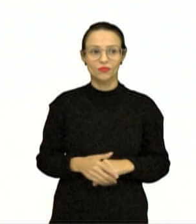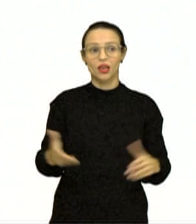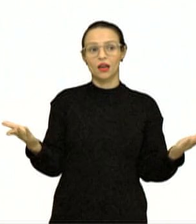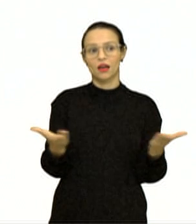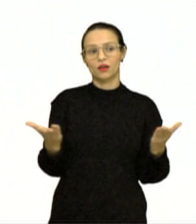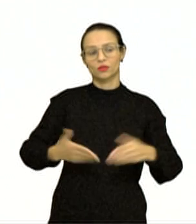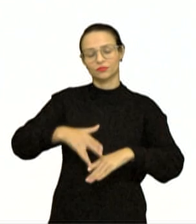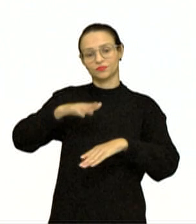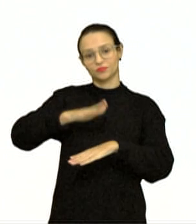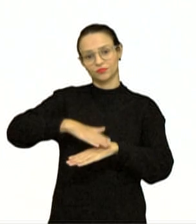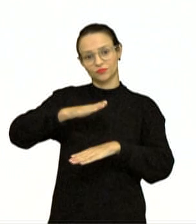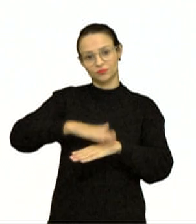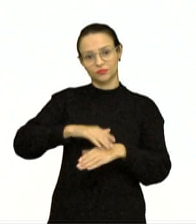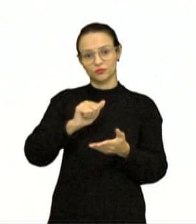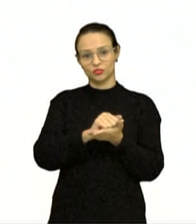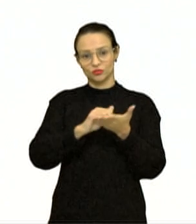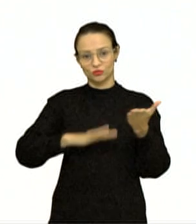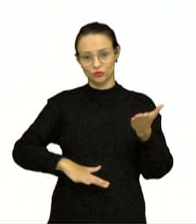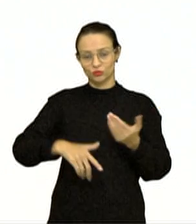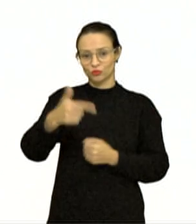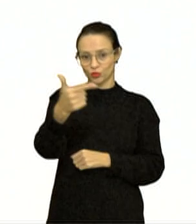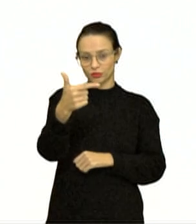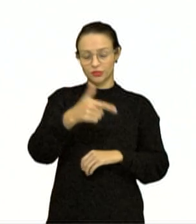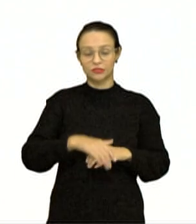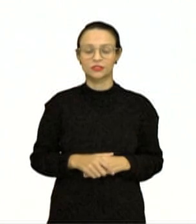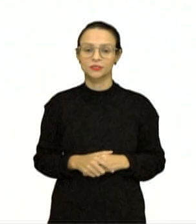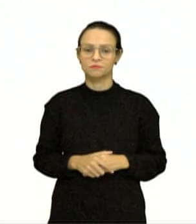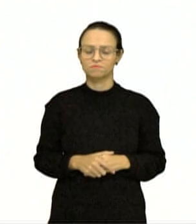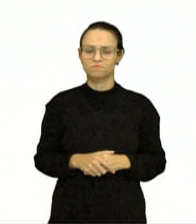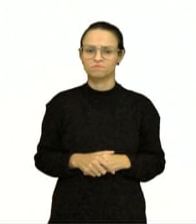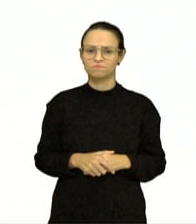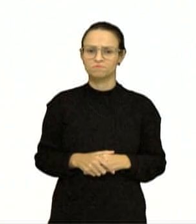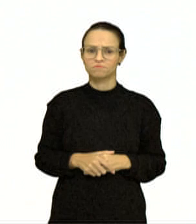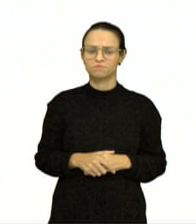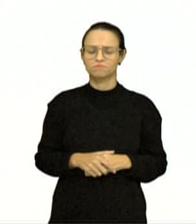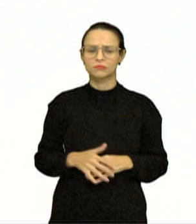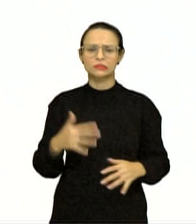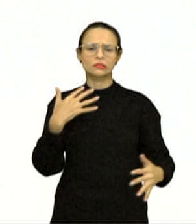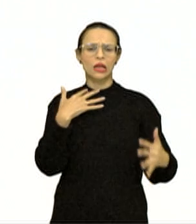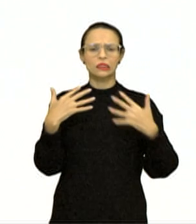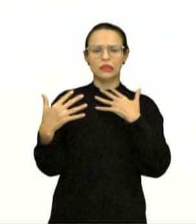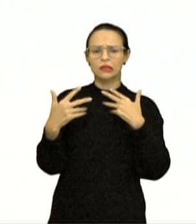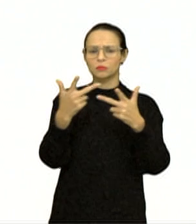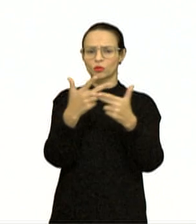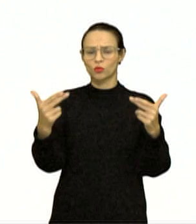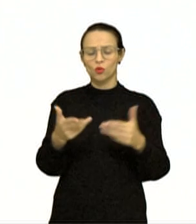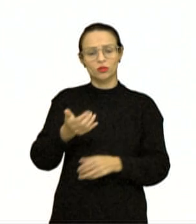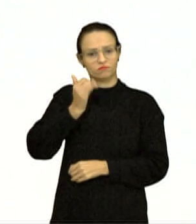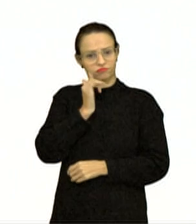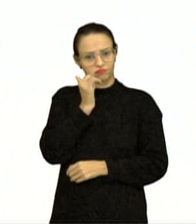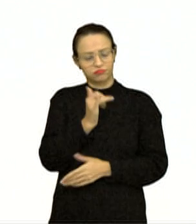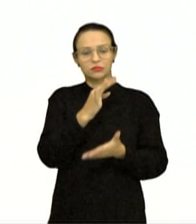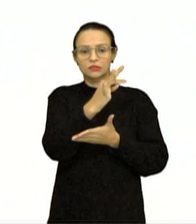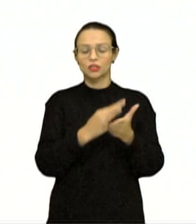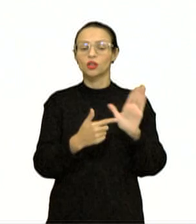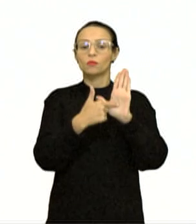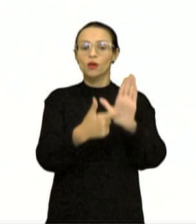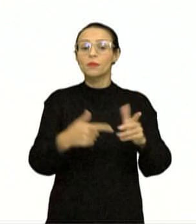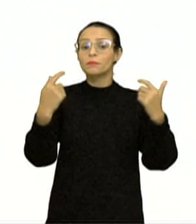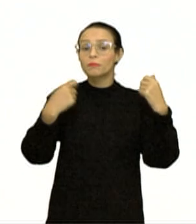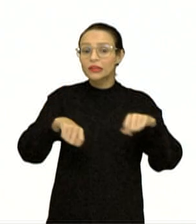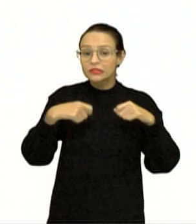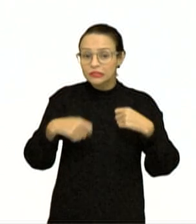Agora vamos à atividade número 2. Diante de tantos afazeres, o narrador do texto indica que seriam